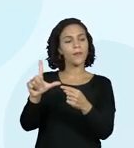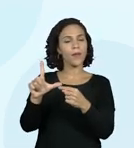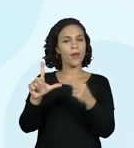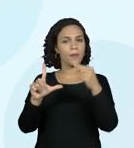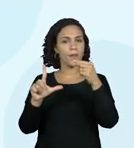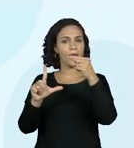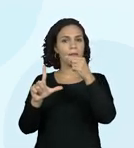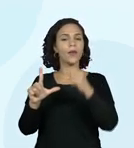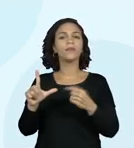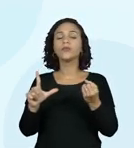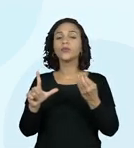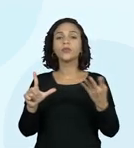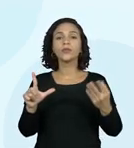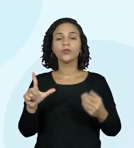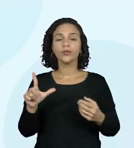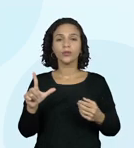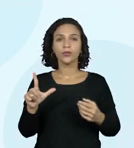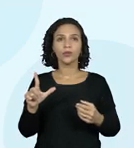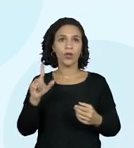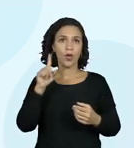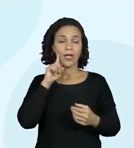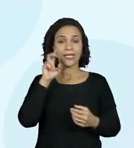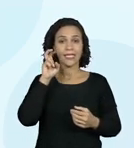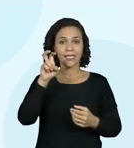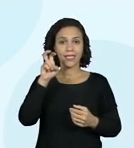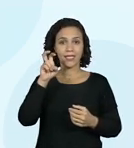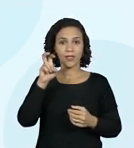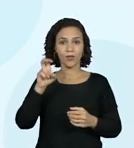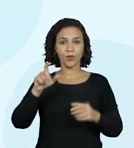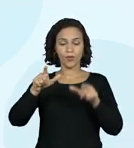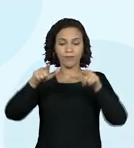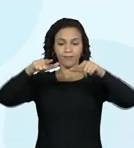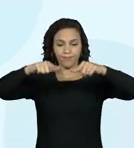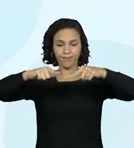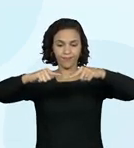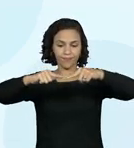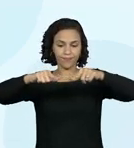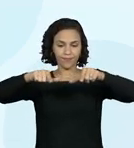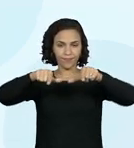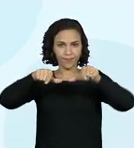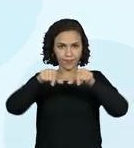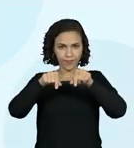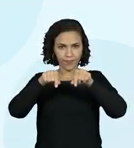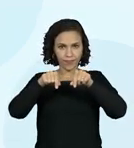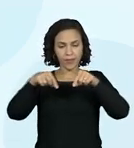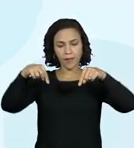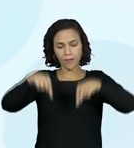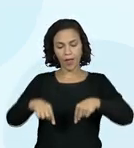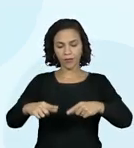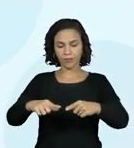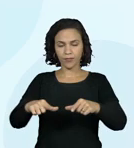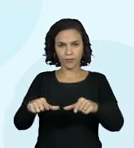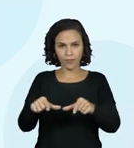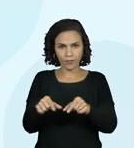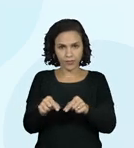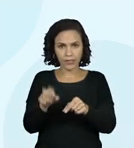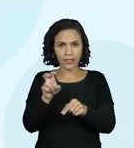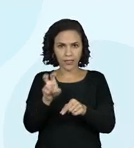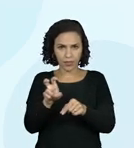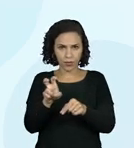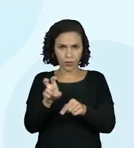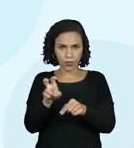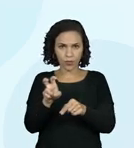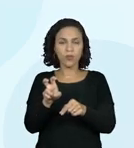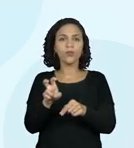eu tenho 5 em cima, né? 5 embaixo. Eu vou ter 10, onde as linhas se